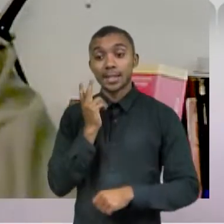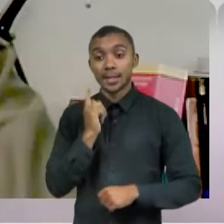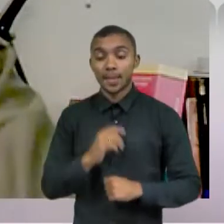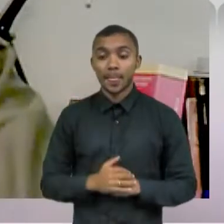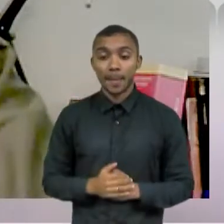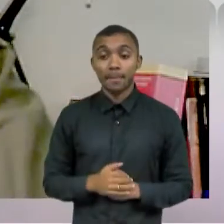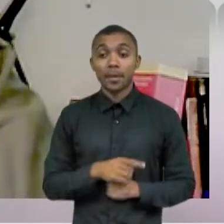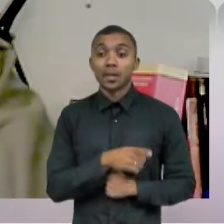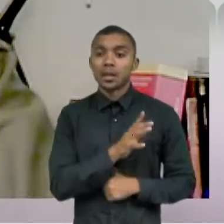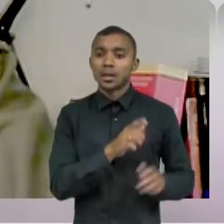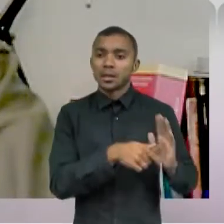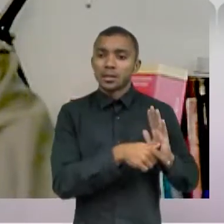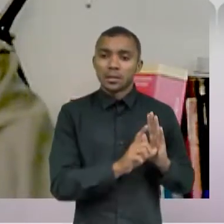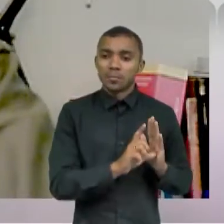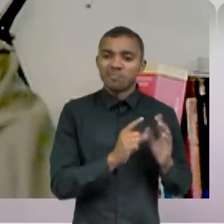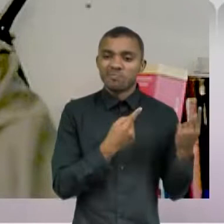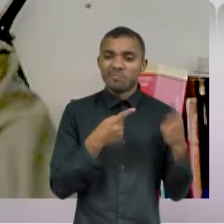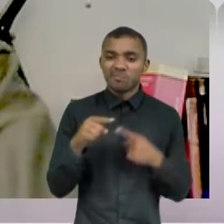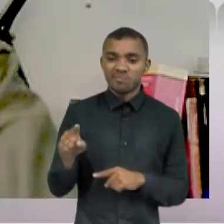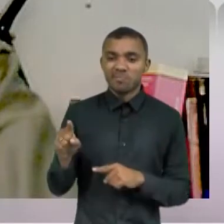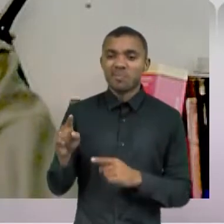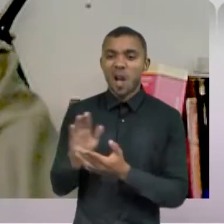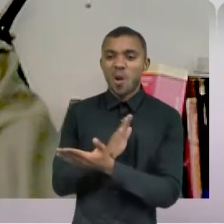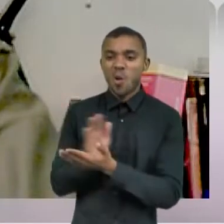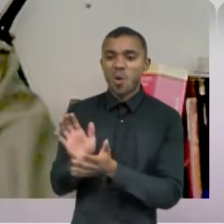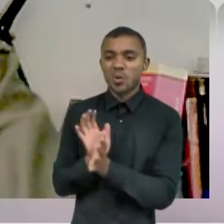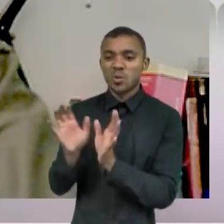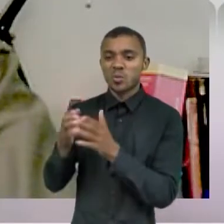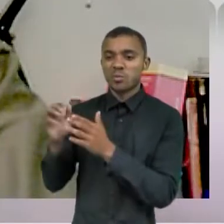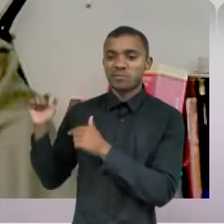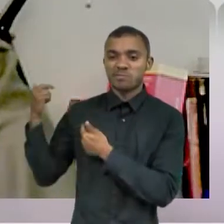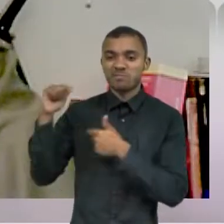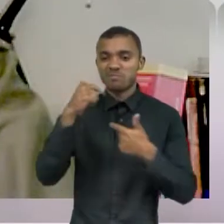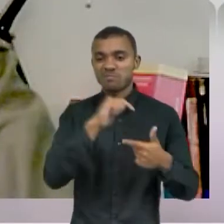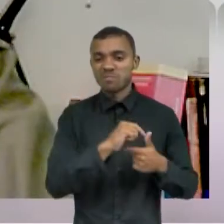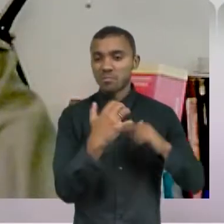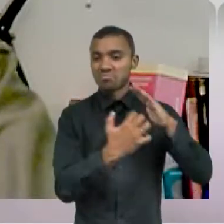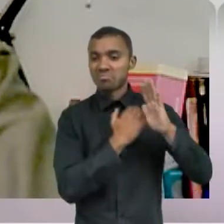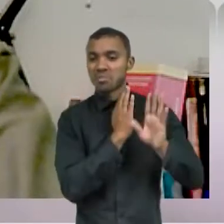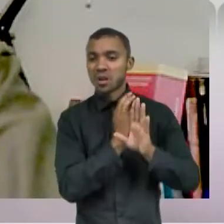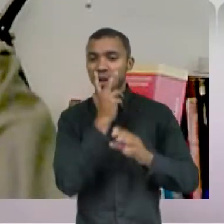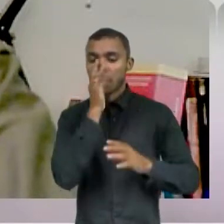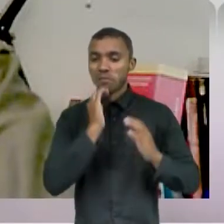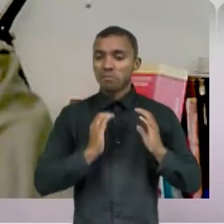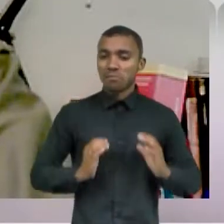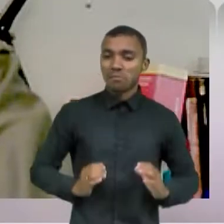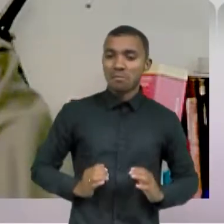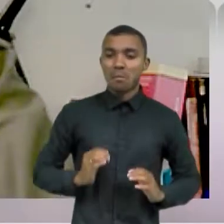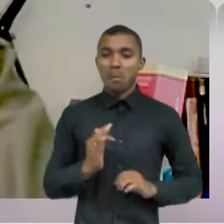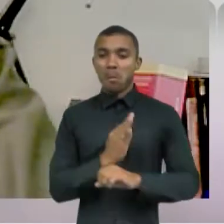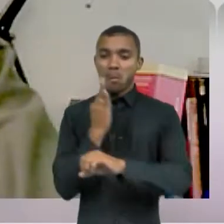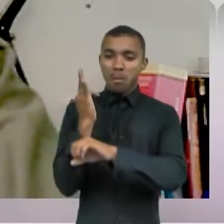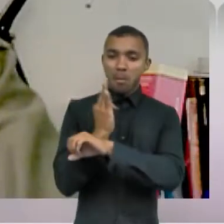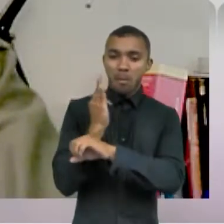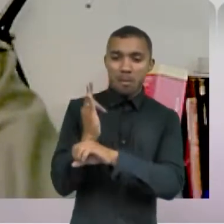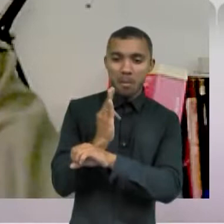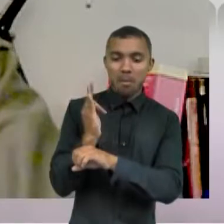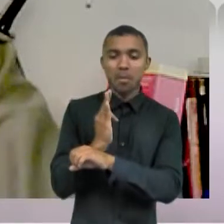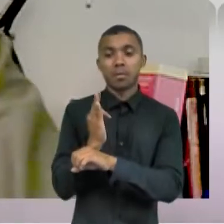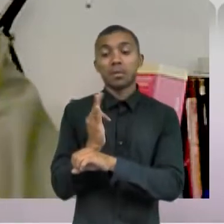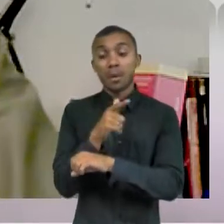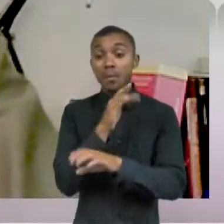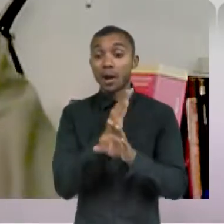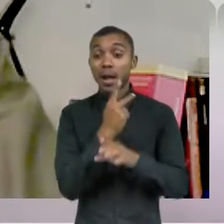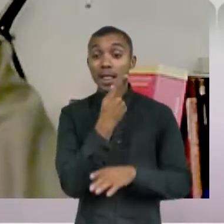Ele, por muitas vezes, escandalizava as próprias elites empresariais com seu comportamento absolutamente fora do normal e fora do